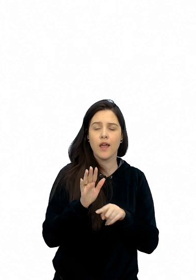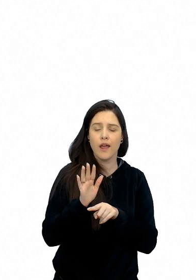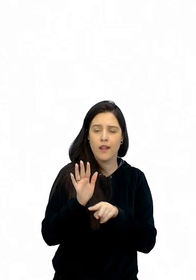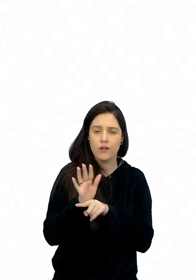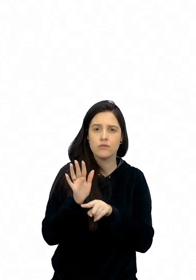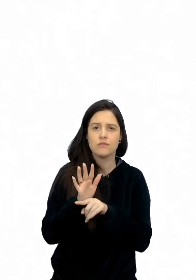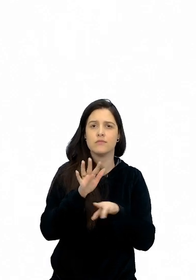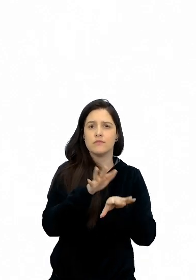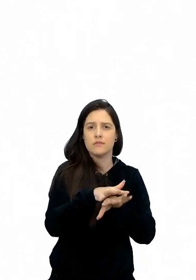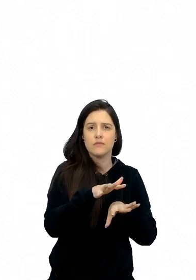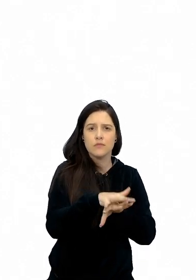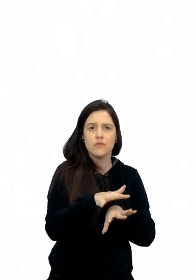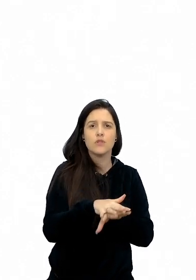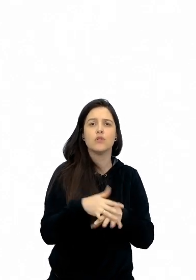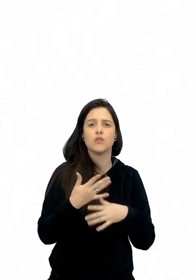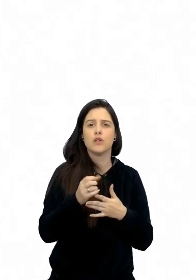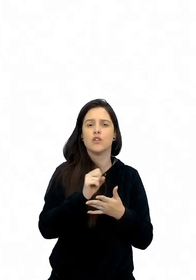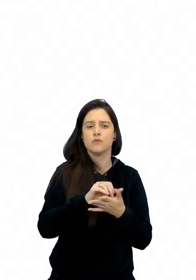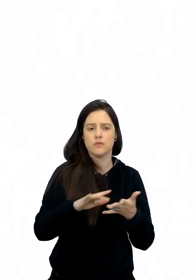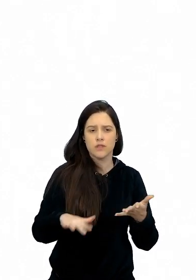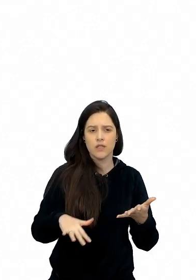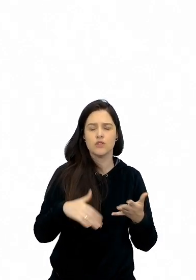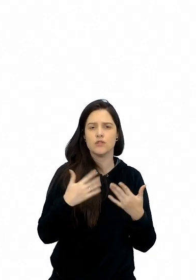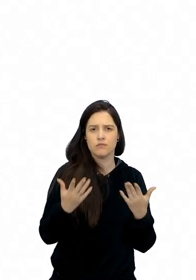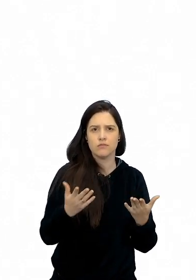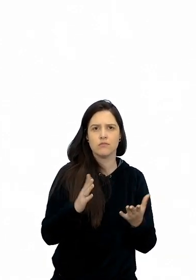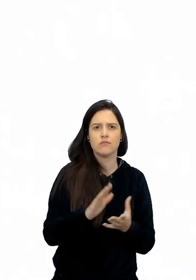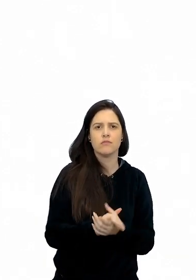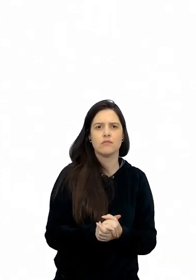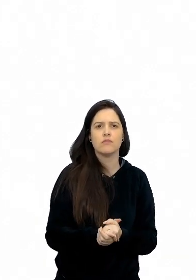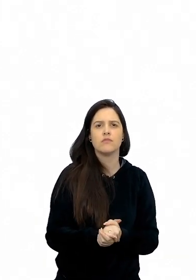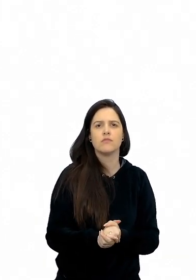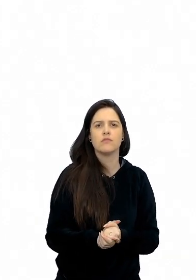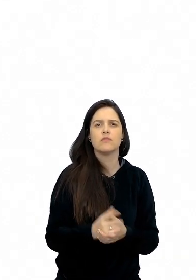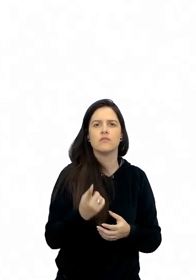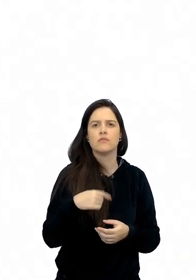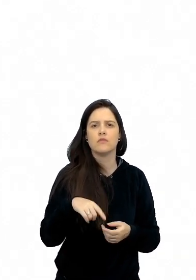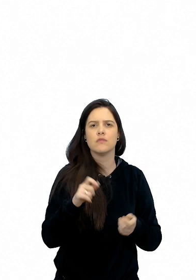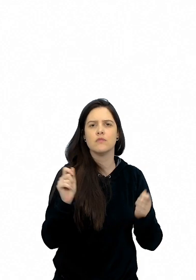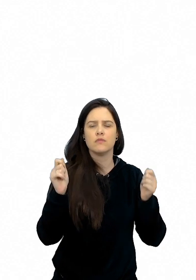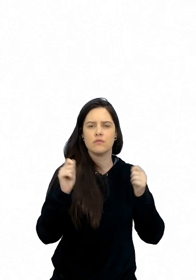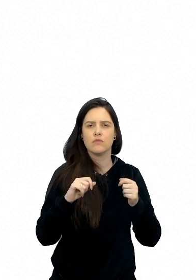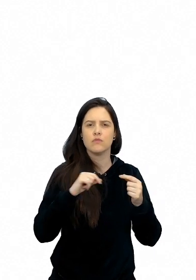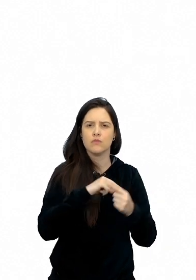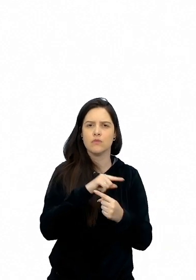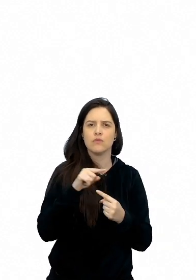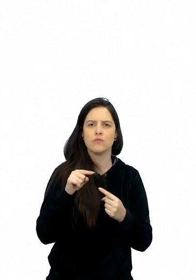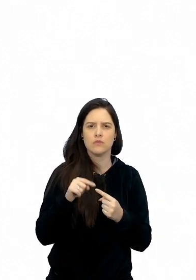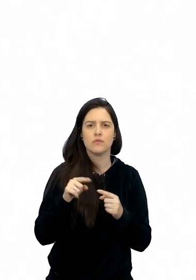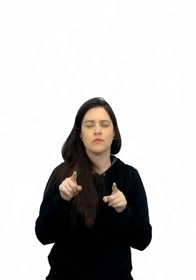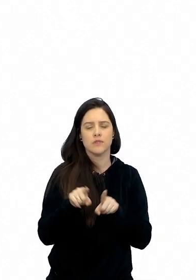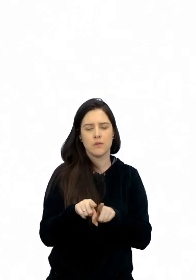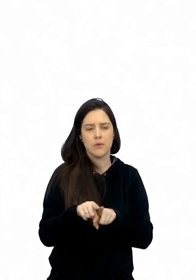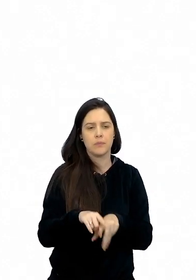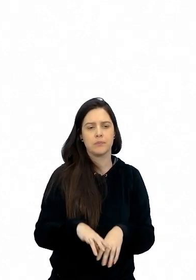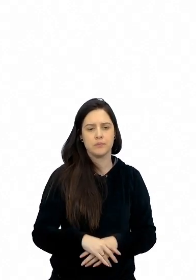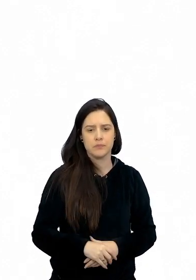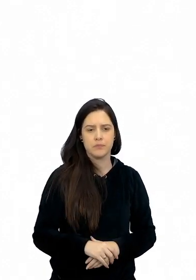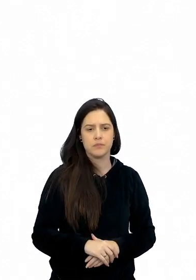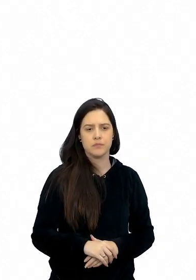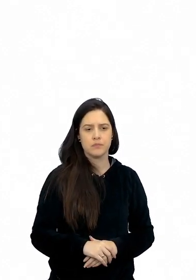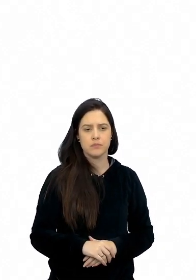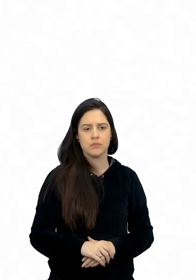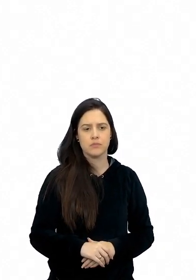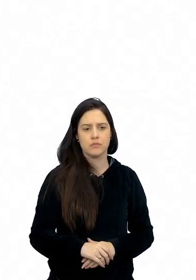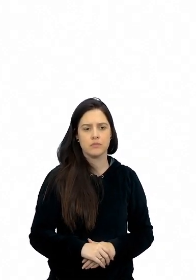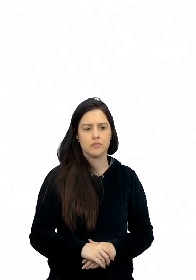matemática, que é algo que eu digo bastante, né, porque a gente adora matemática, a gente quer que os nossos estudantes também. E aí